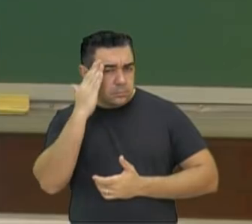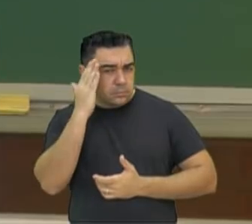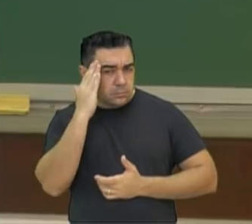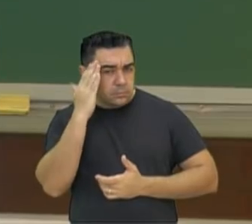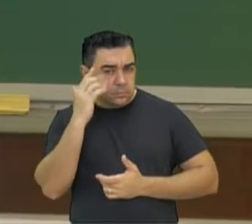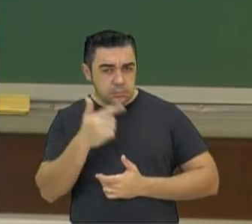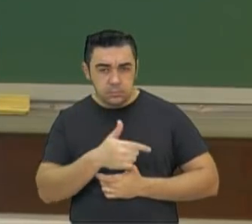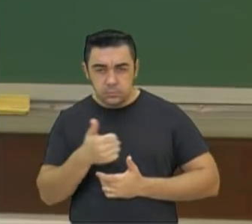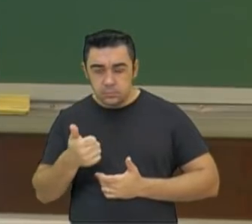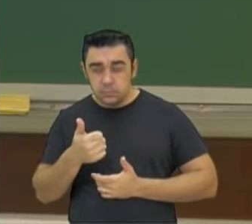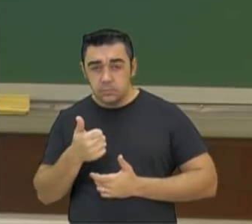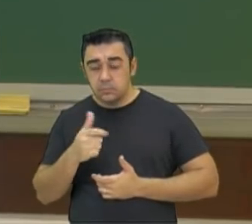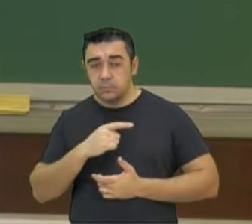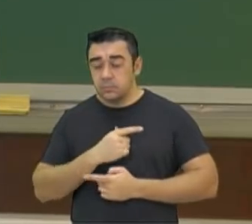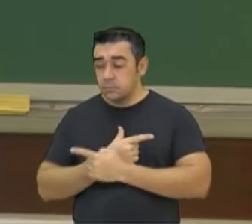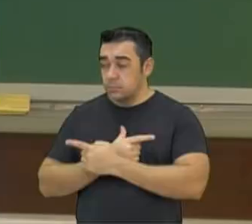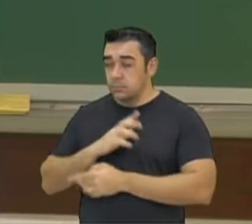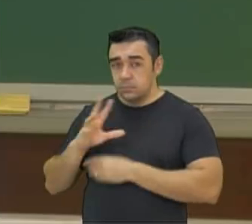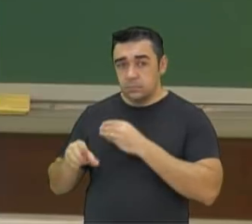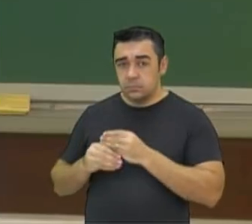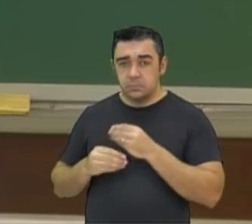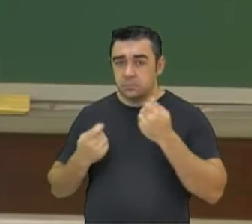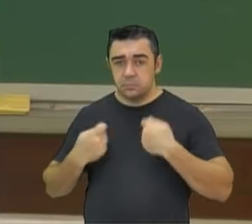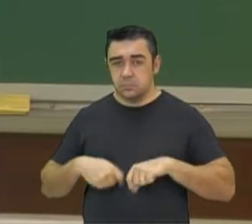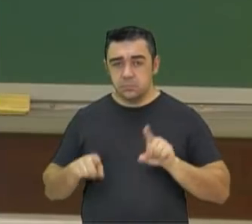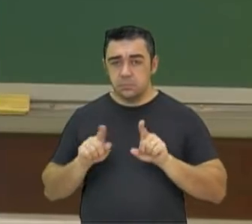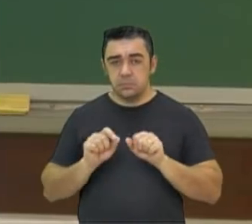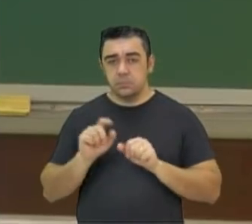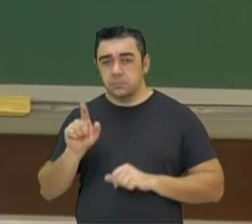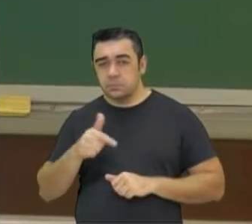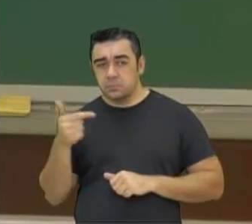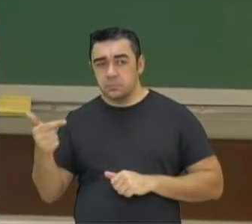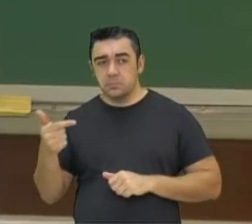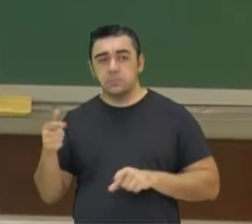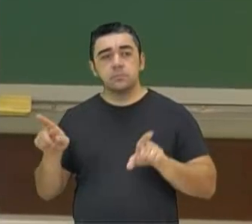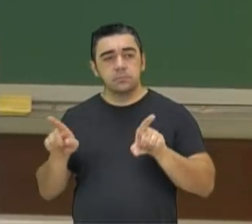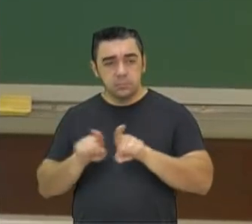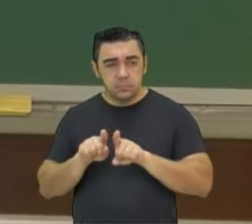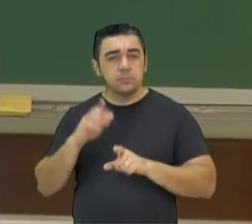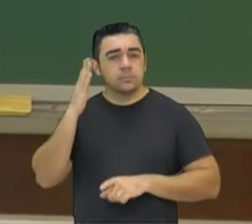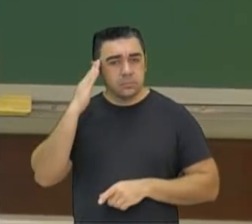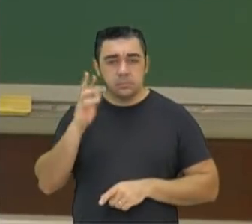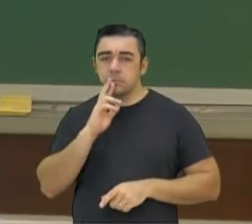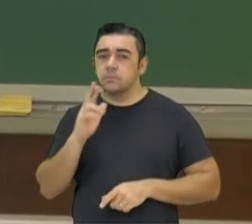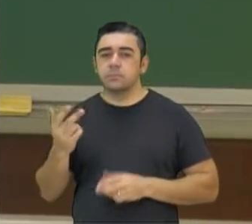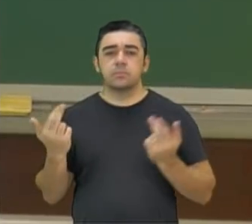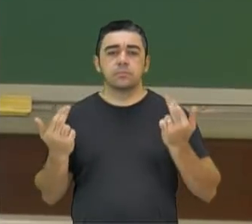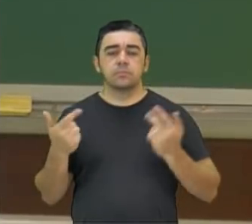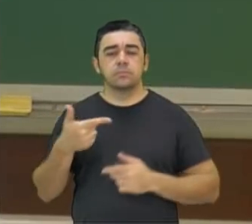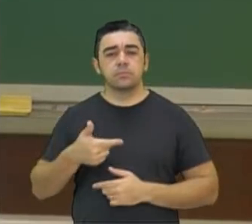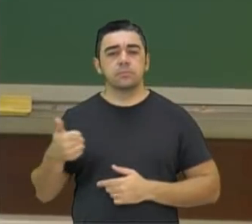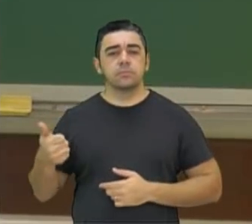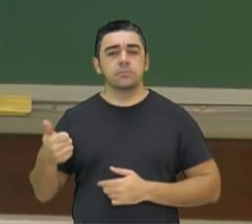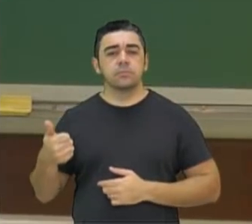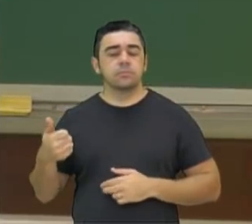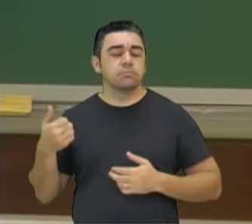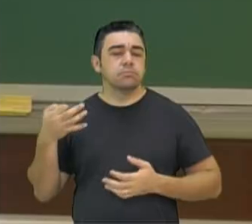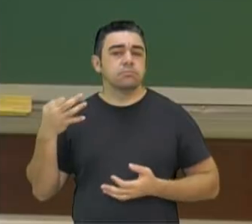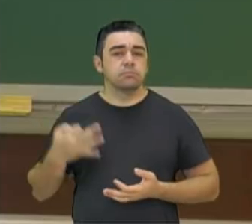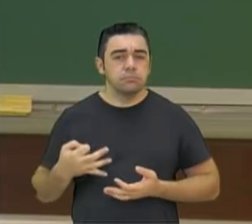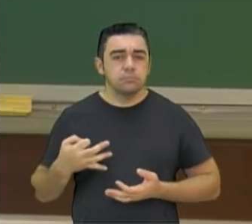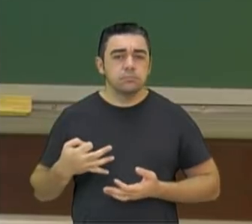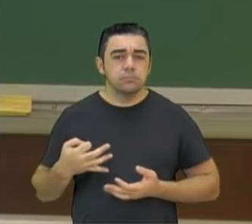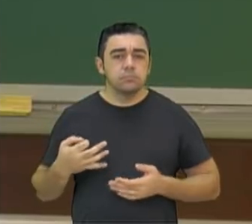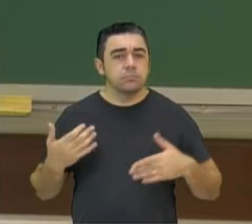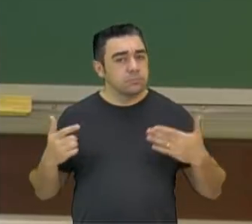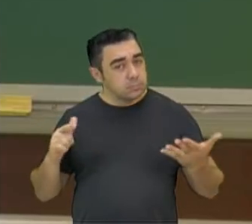são complementares, não precisaria nem eu resolver o segundo, porque eu sei que o resultado também será 21. Então,